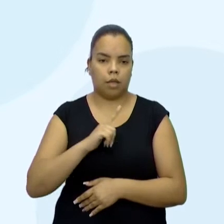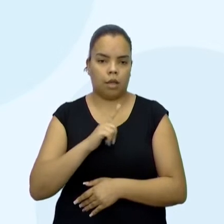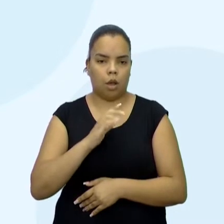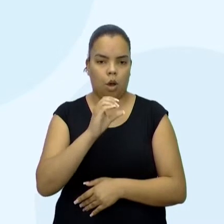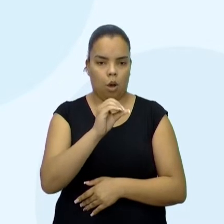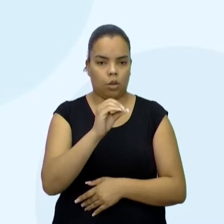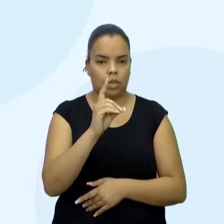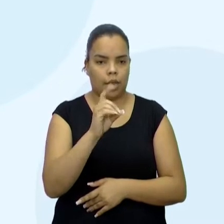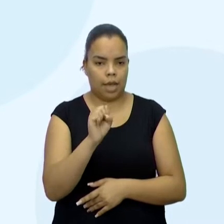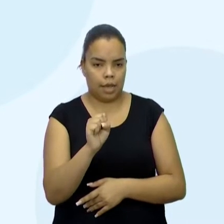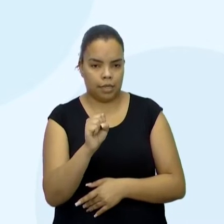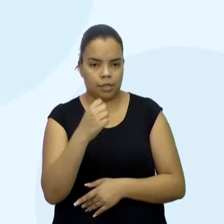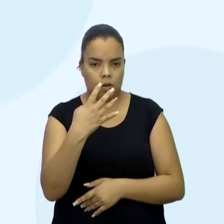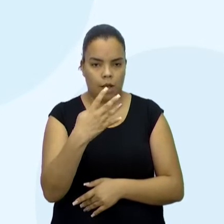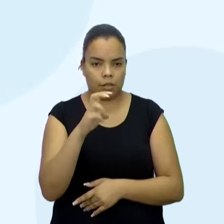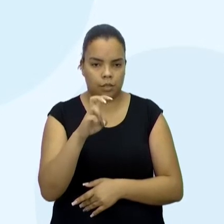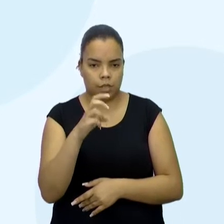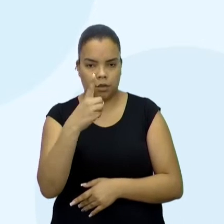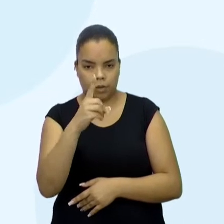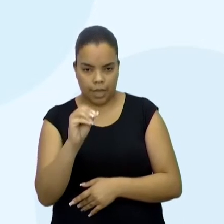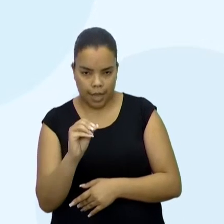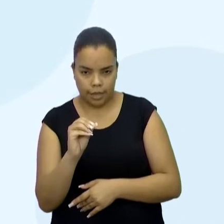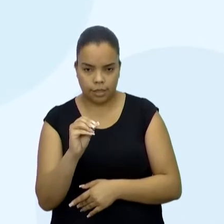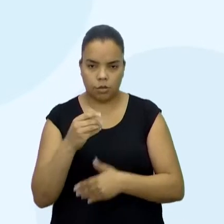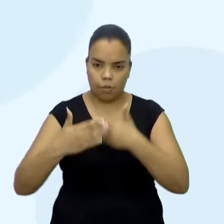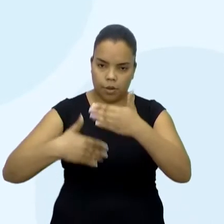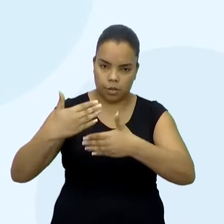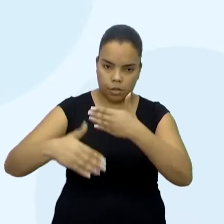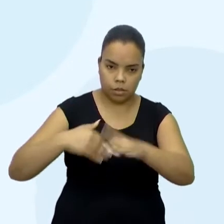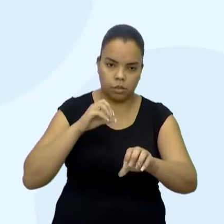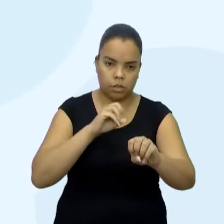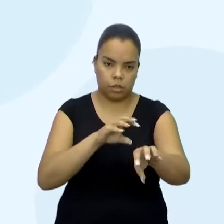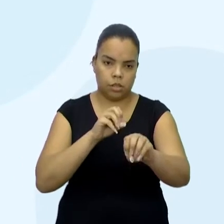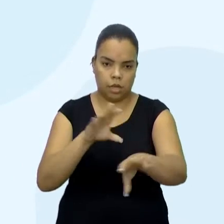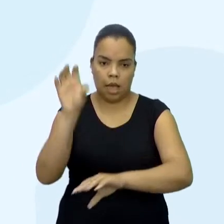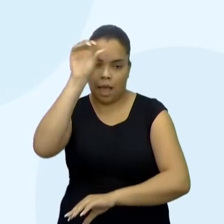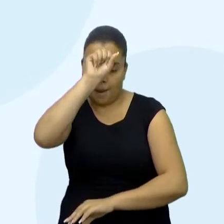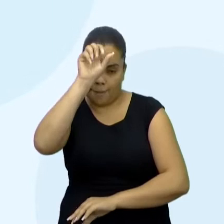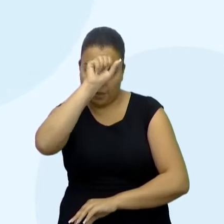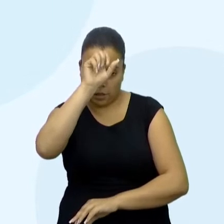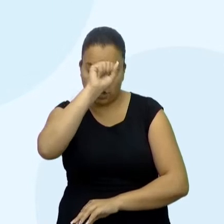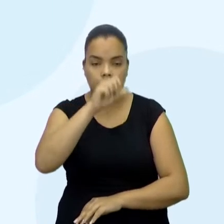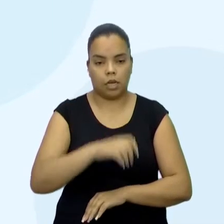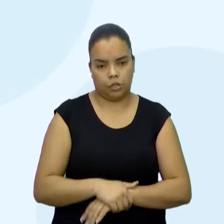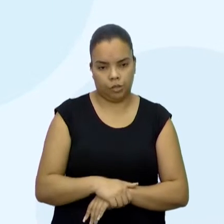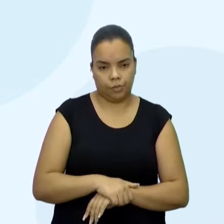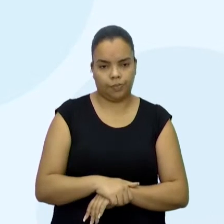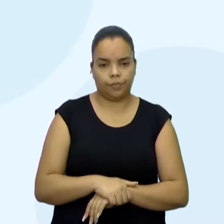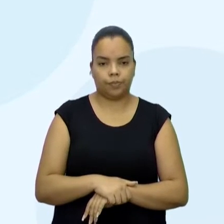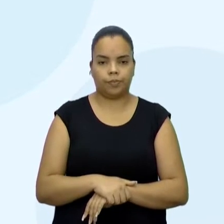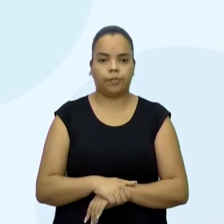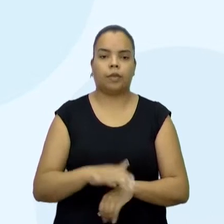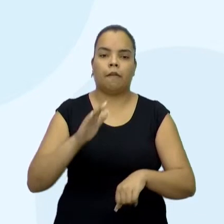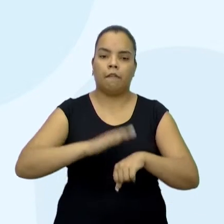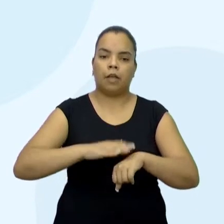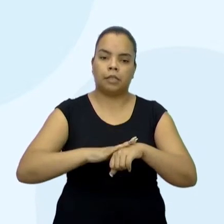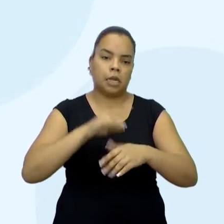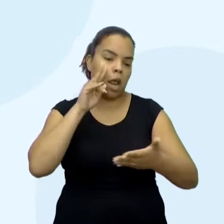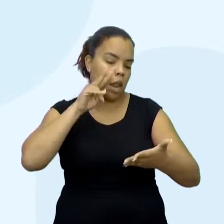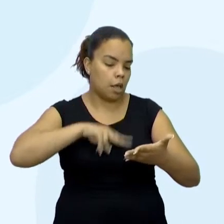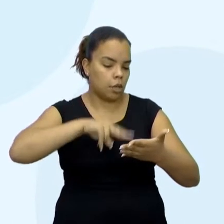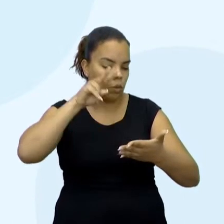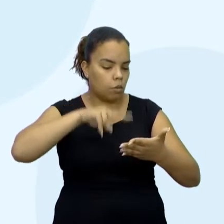os ODS 4, 5 e 10 no processo de ensino-aprendizagem. Então, fazer a leitura